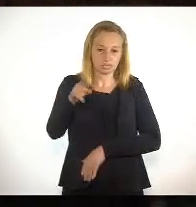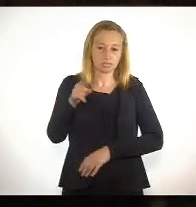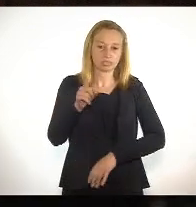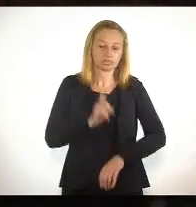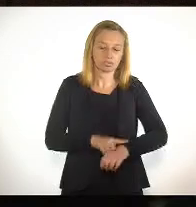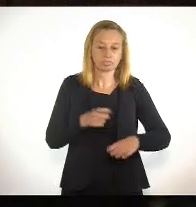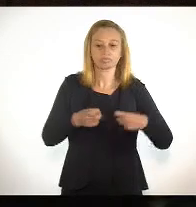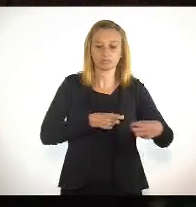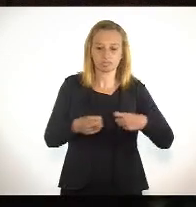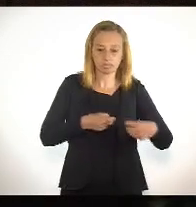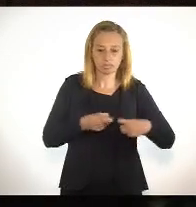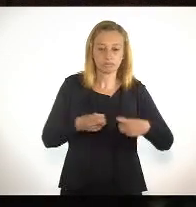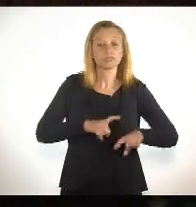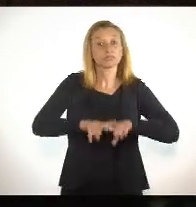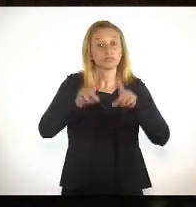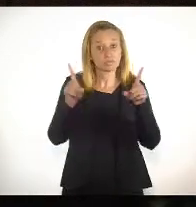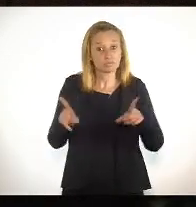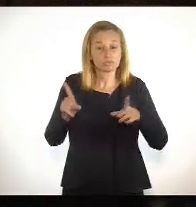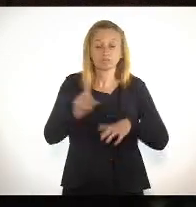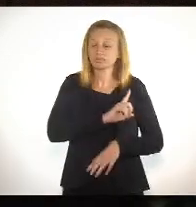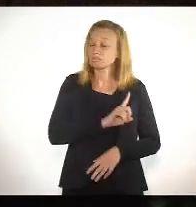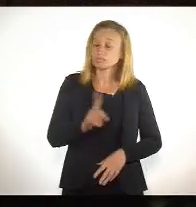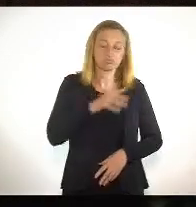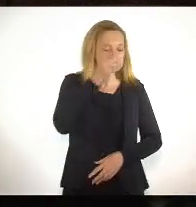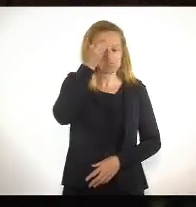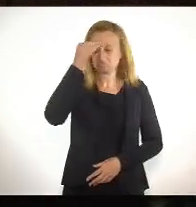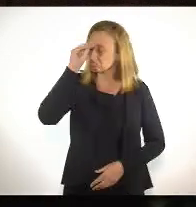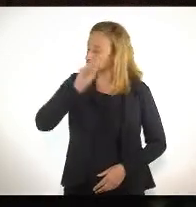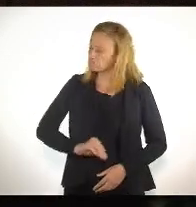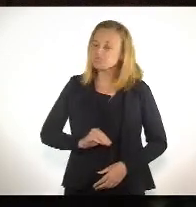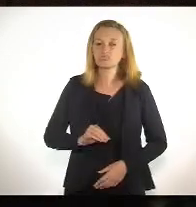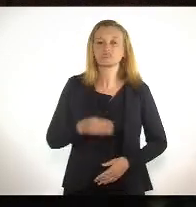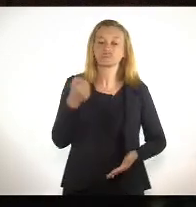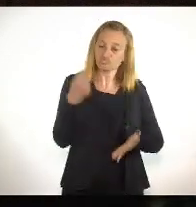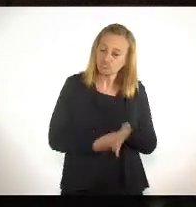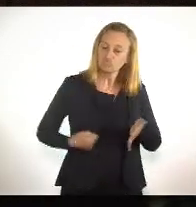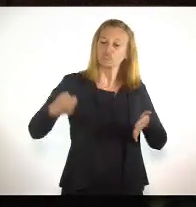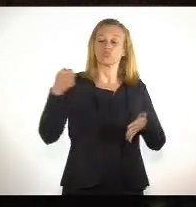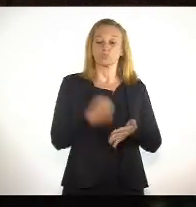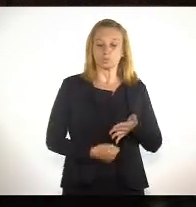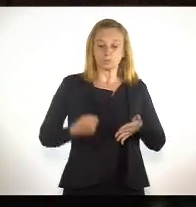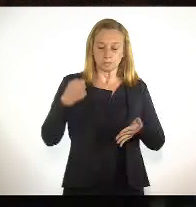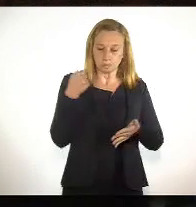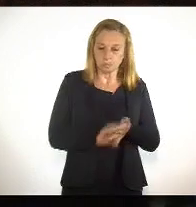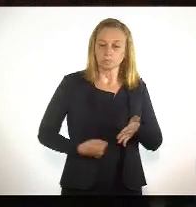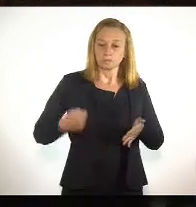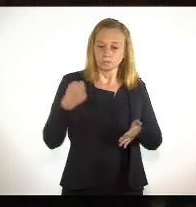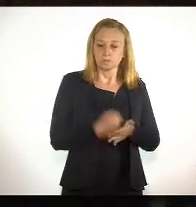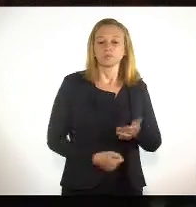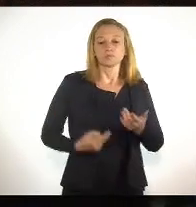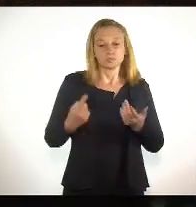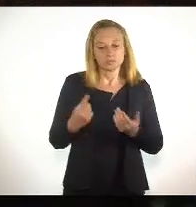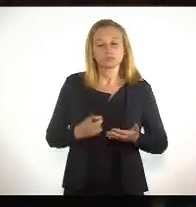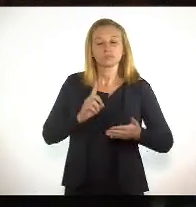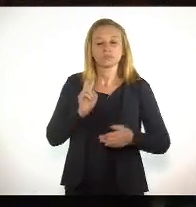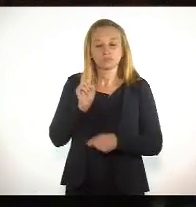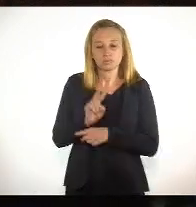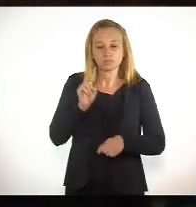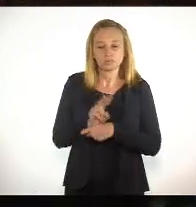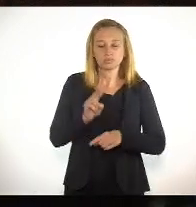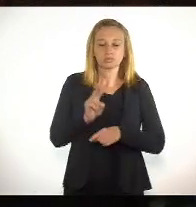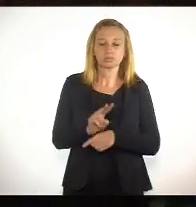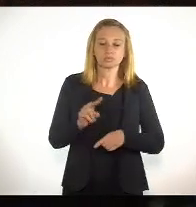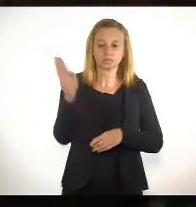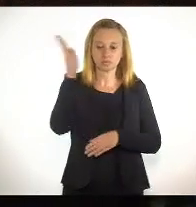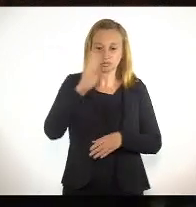das batalhas, mas não desistiu de lutar bravamente em defesa do